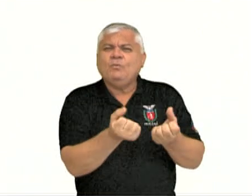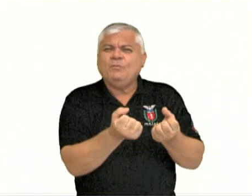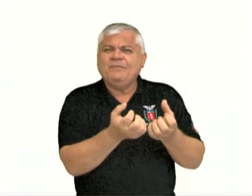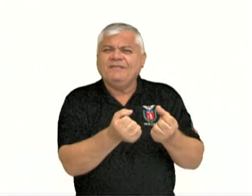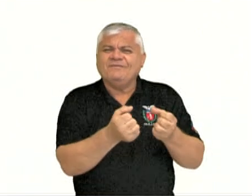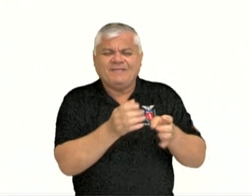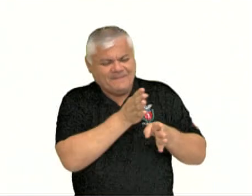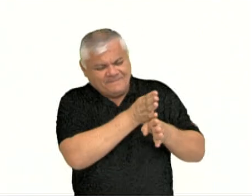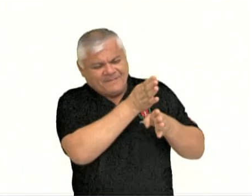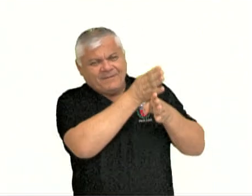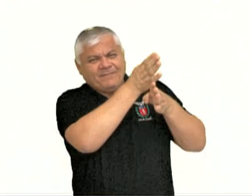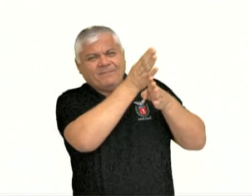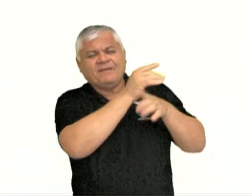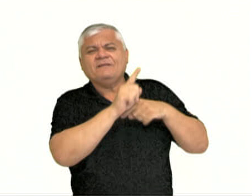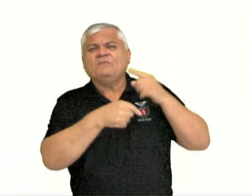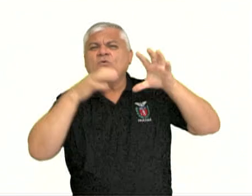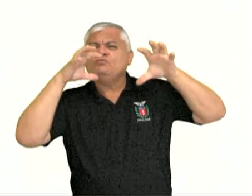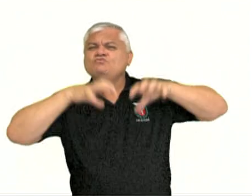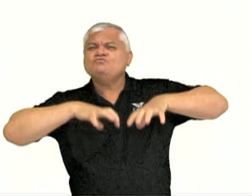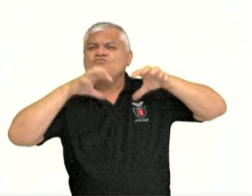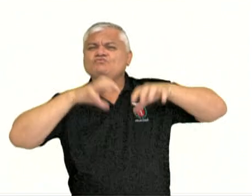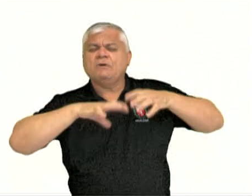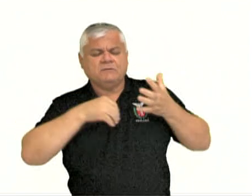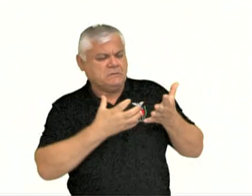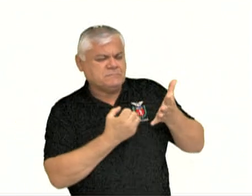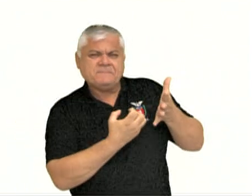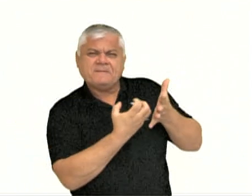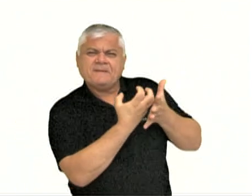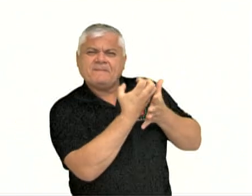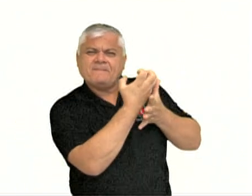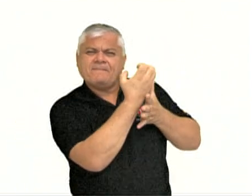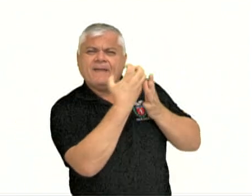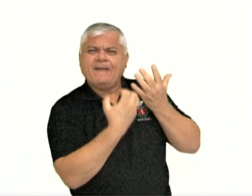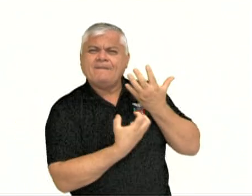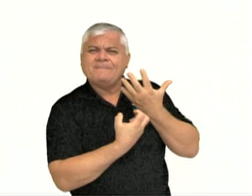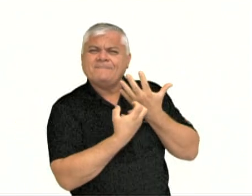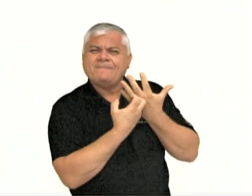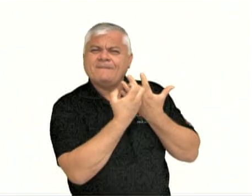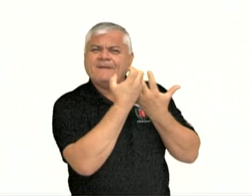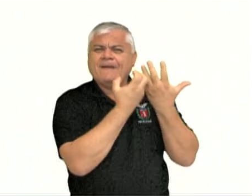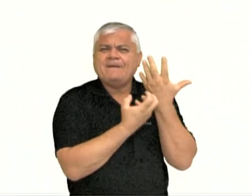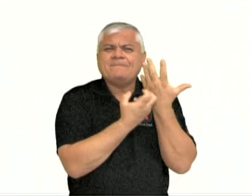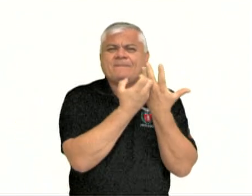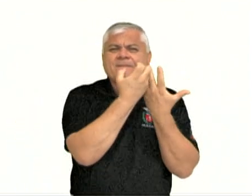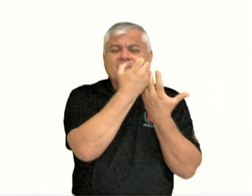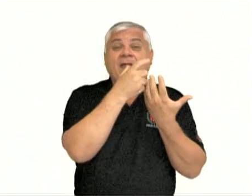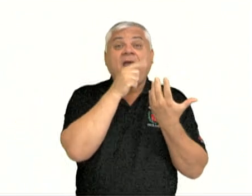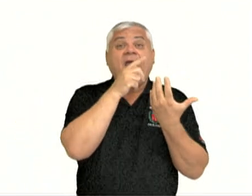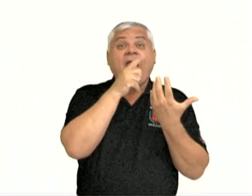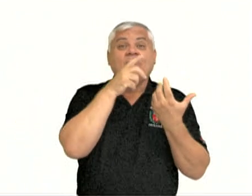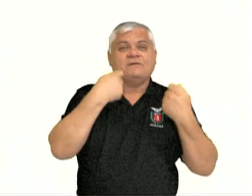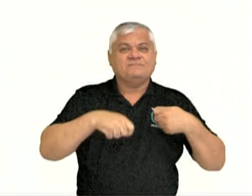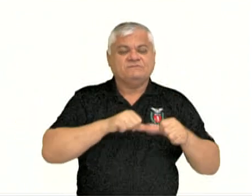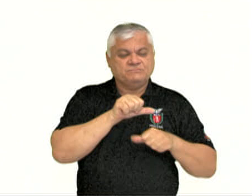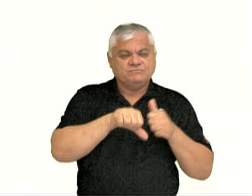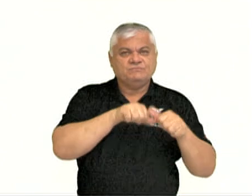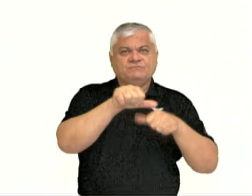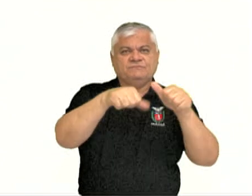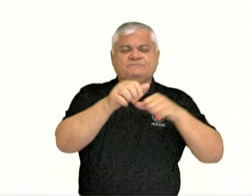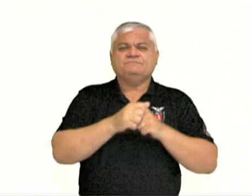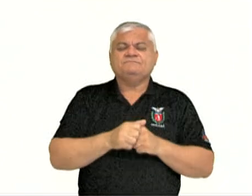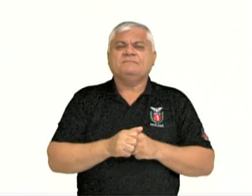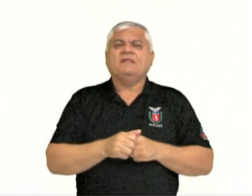úmidos e logo após as chuvas? Isso porque eles precisam de água para a reprodução. Explique por que